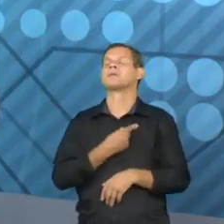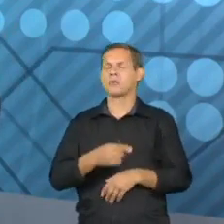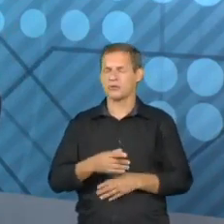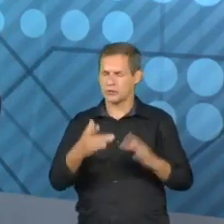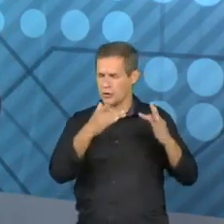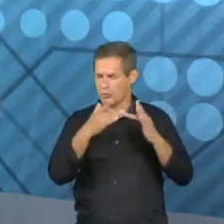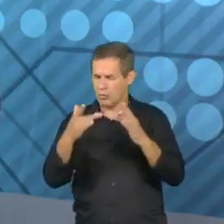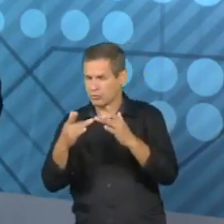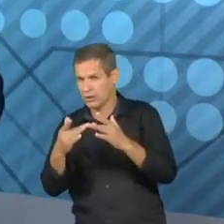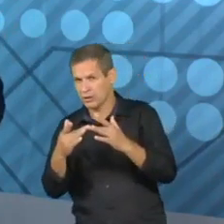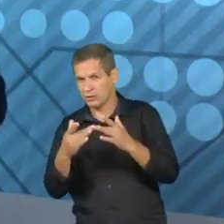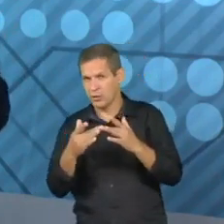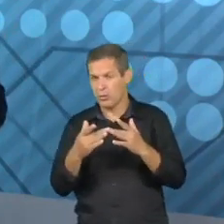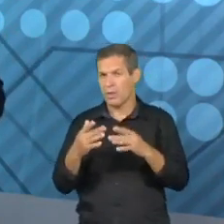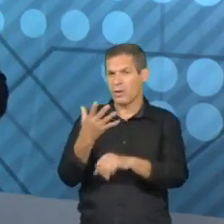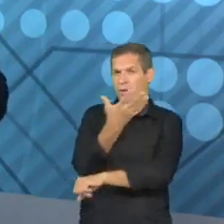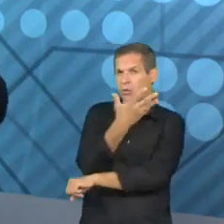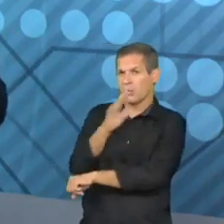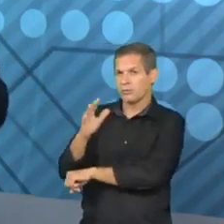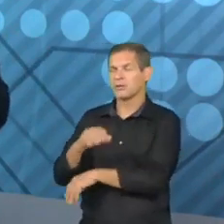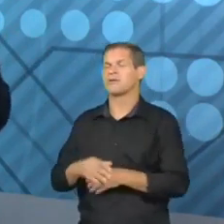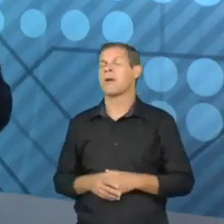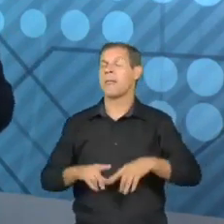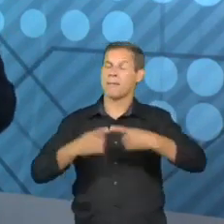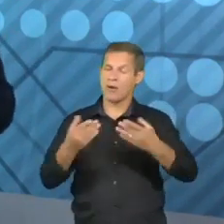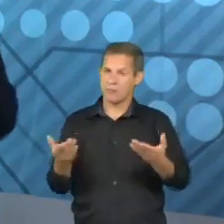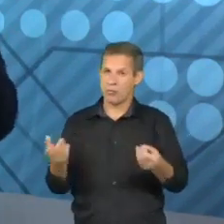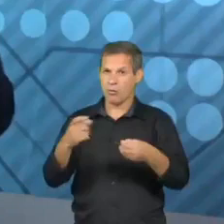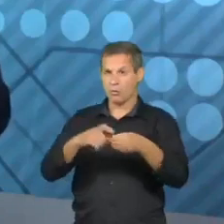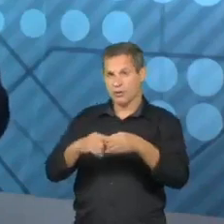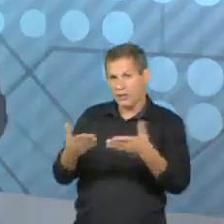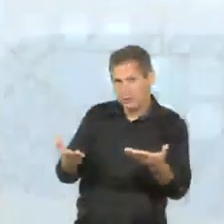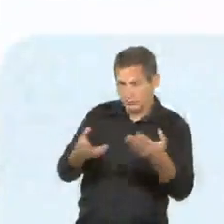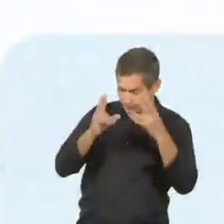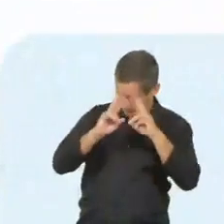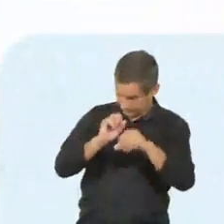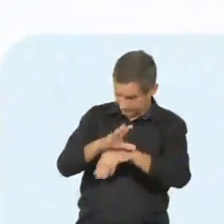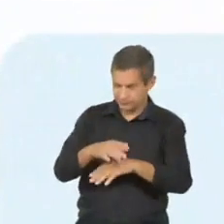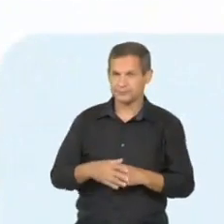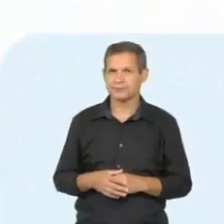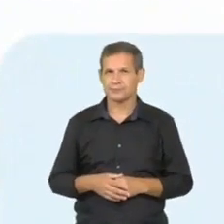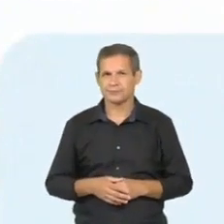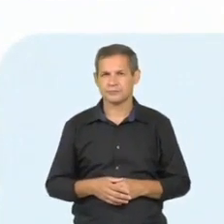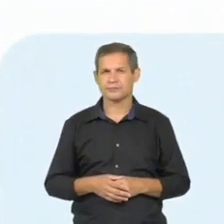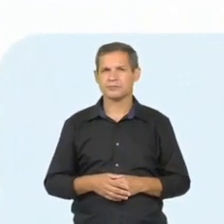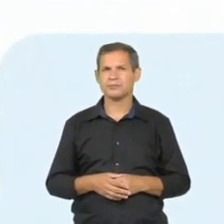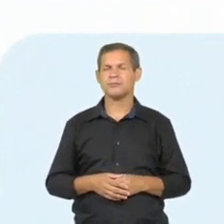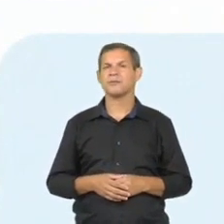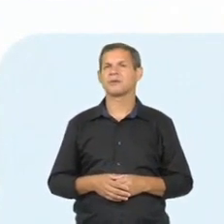interagimos com esse ambiente. Bom, seguindo nisso, vamos ao quadro.